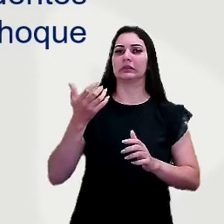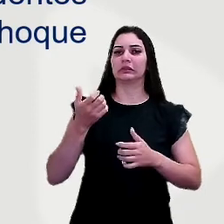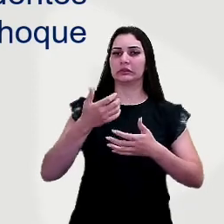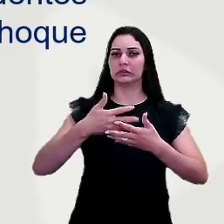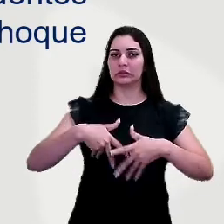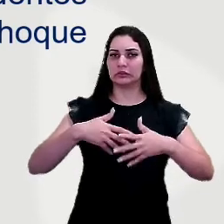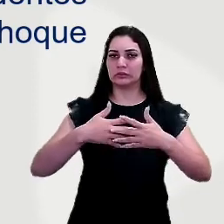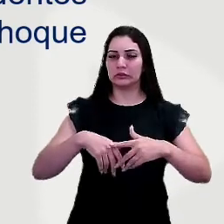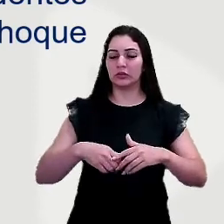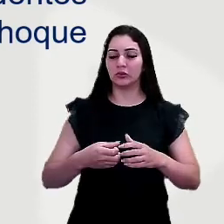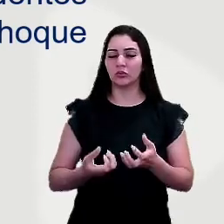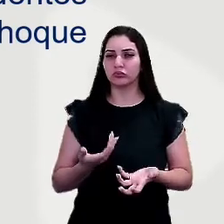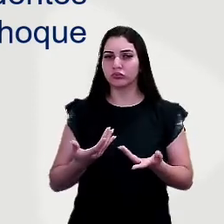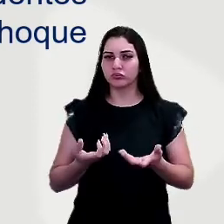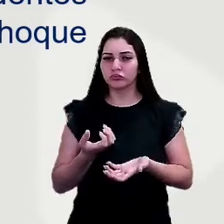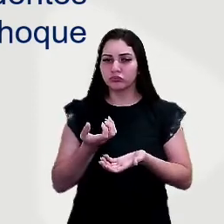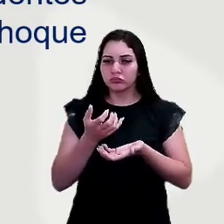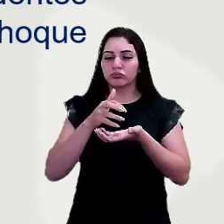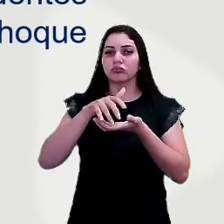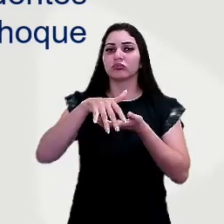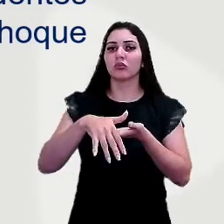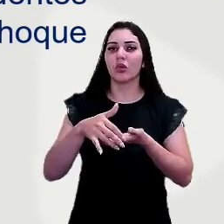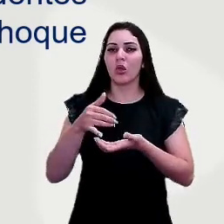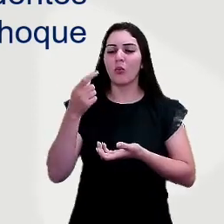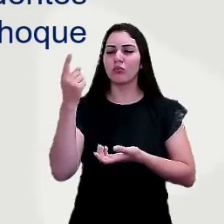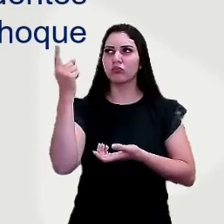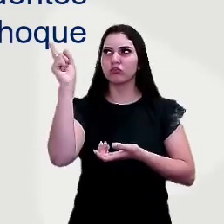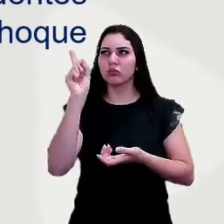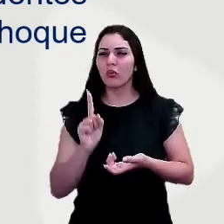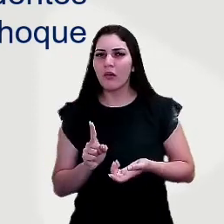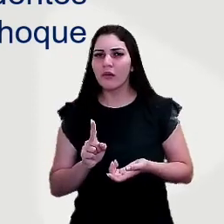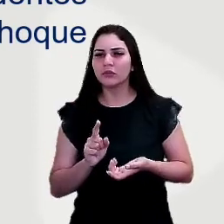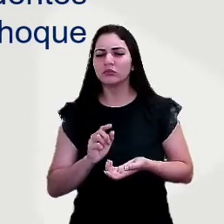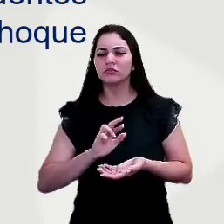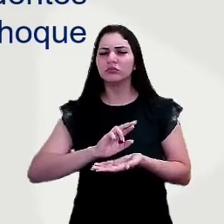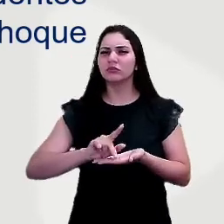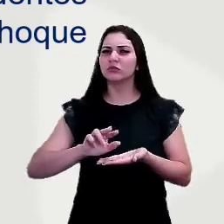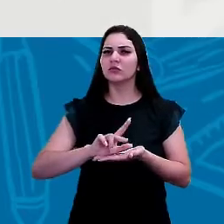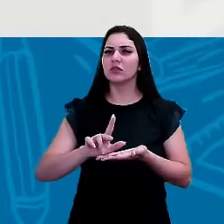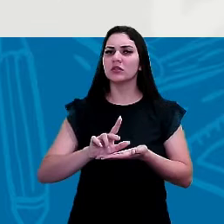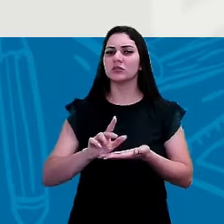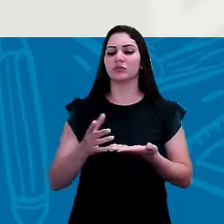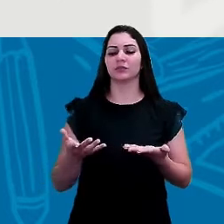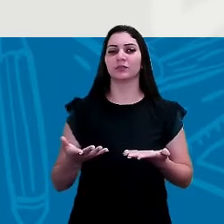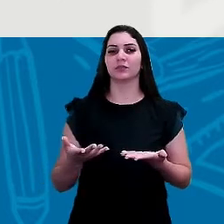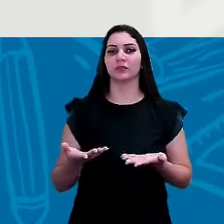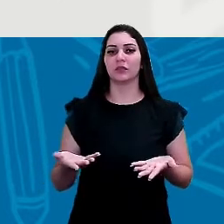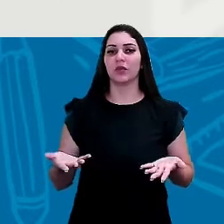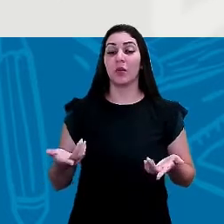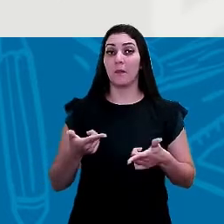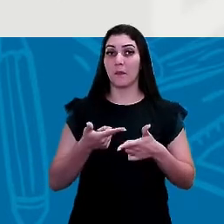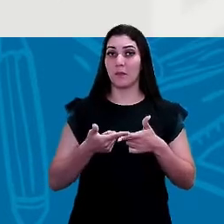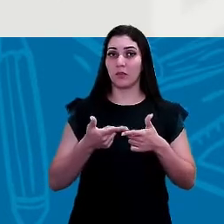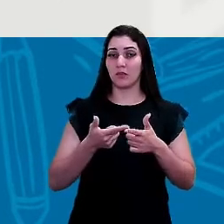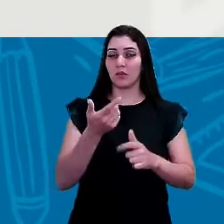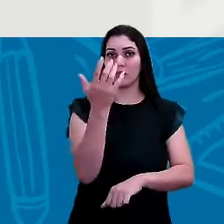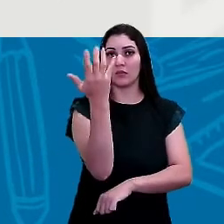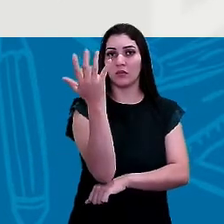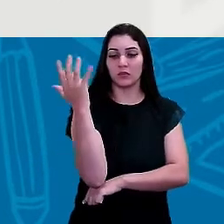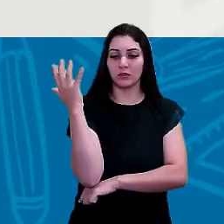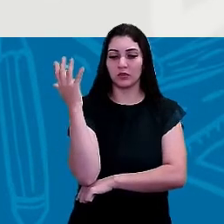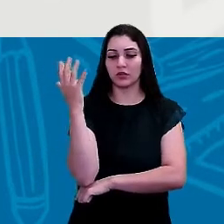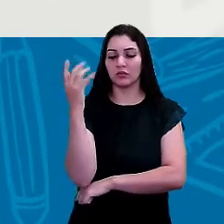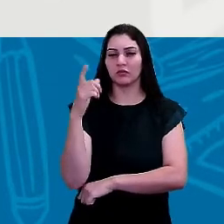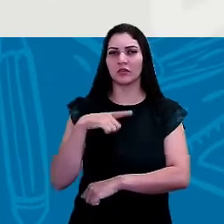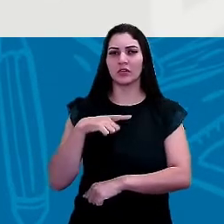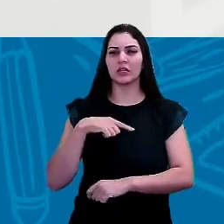o choque de um meteoro, um raio, etc. O problema ambiental, né, ele vai